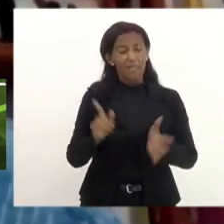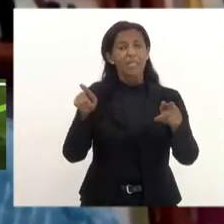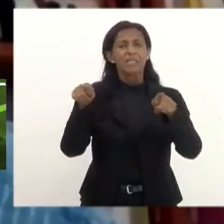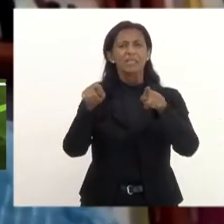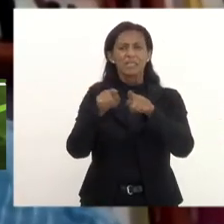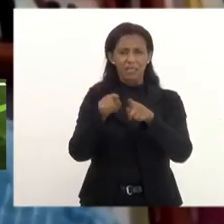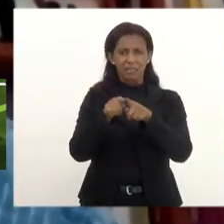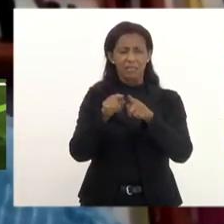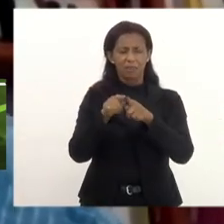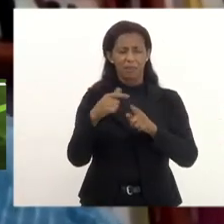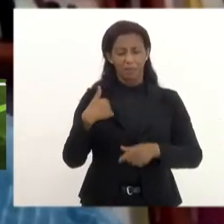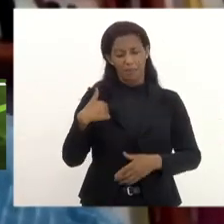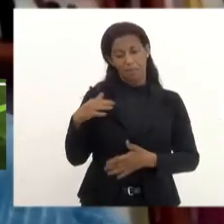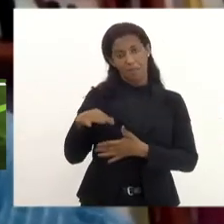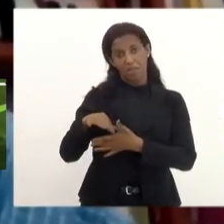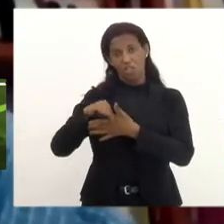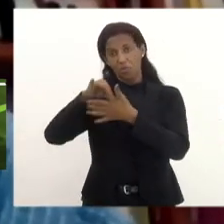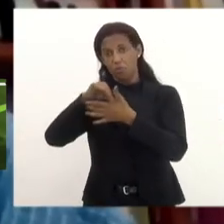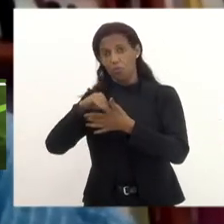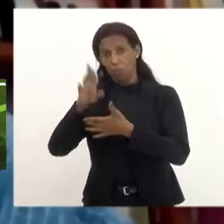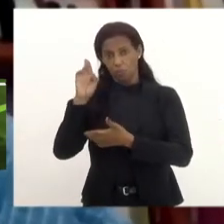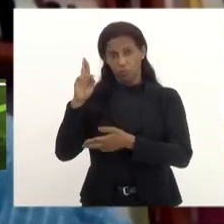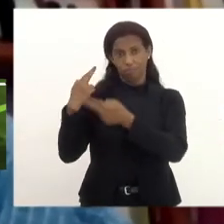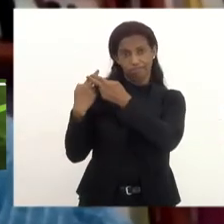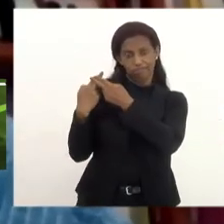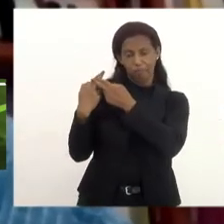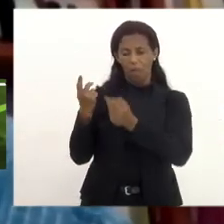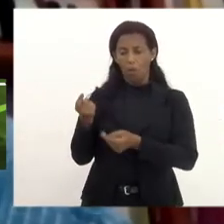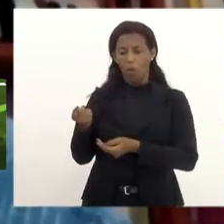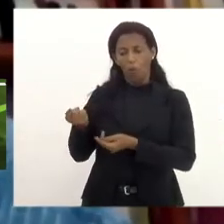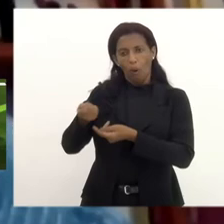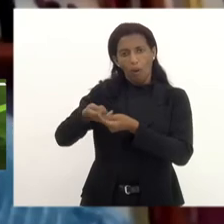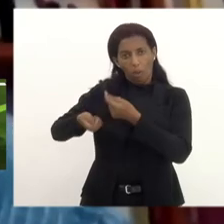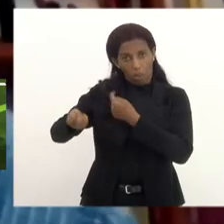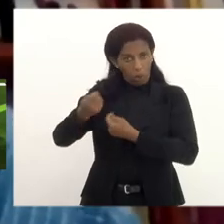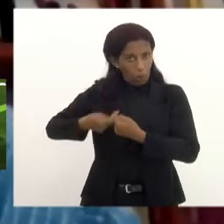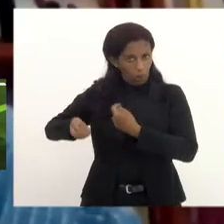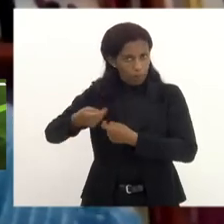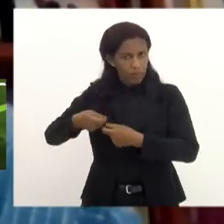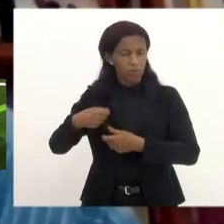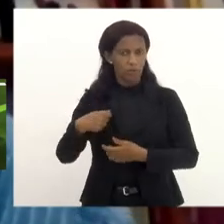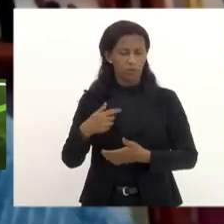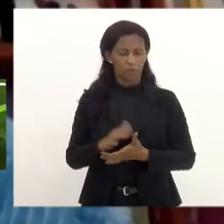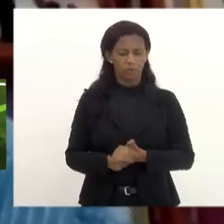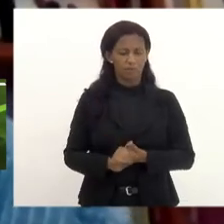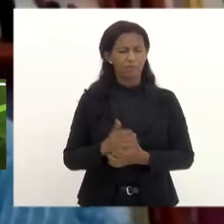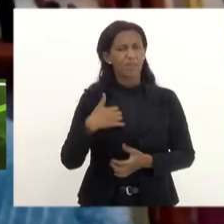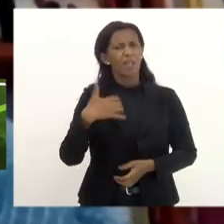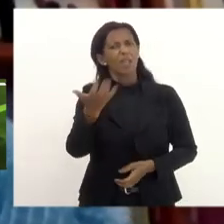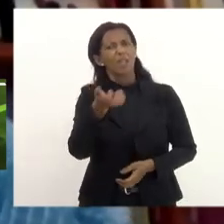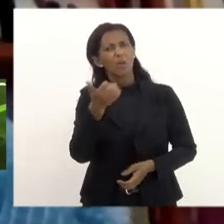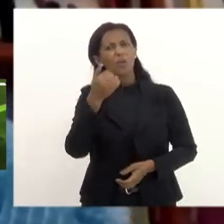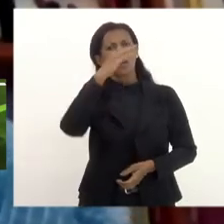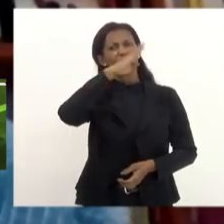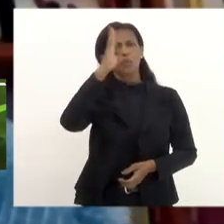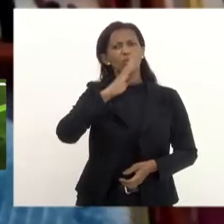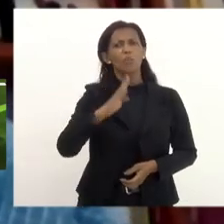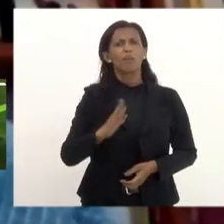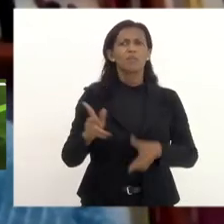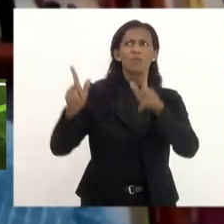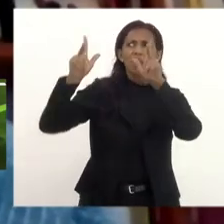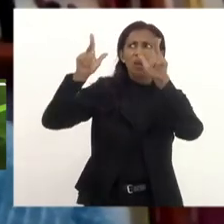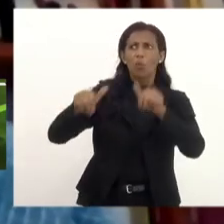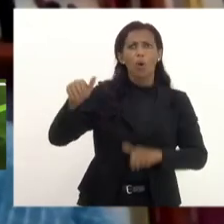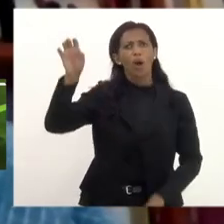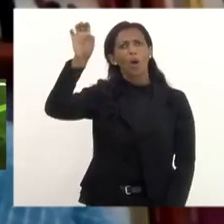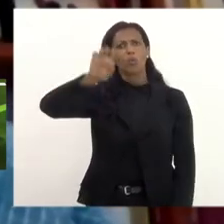até pela minha responsabilidade como economista, né, eu quero que o Brasil faça o que os Estados Unidos